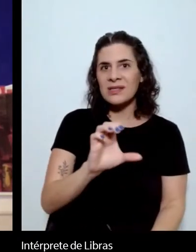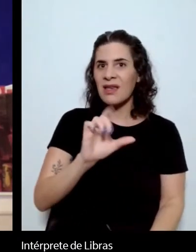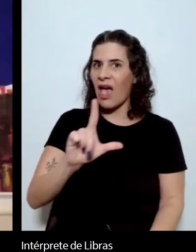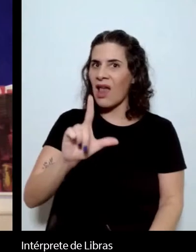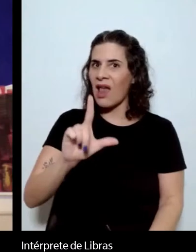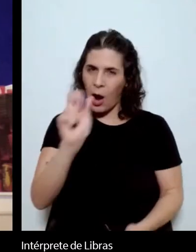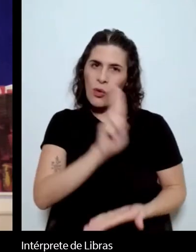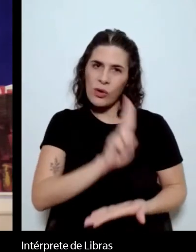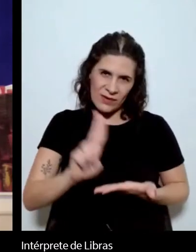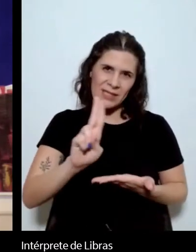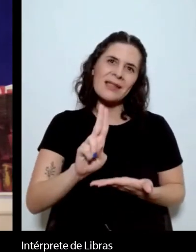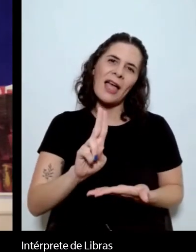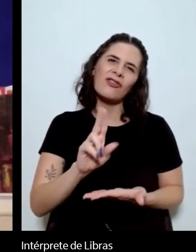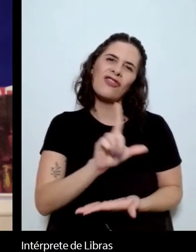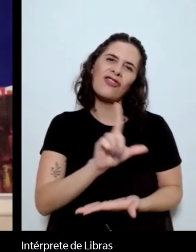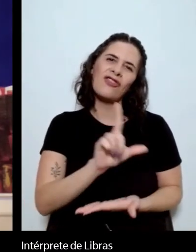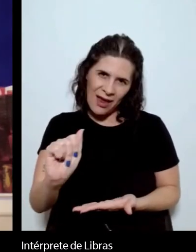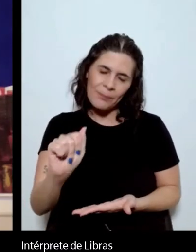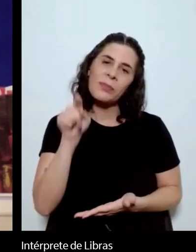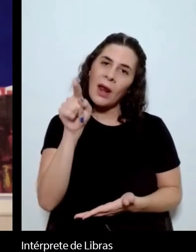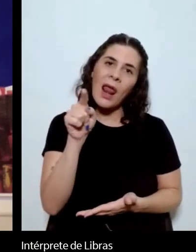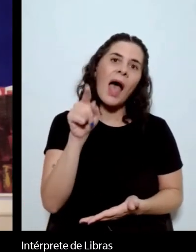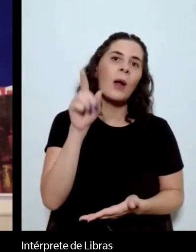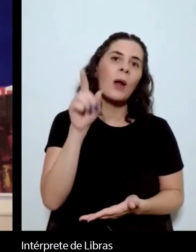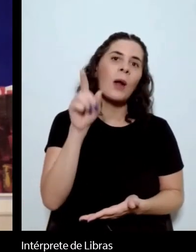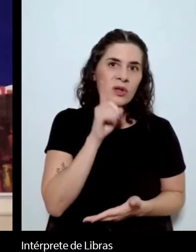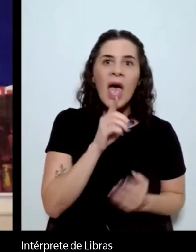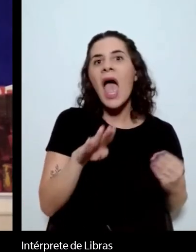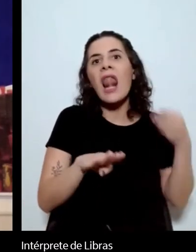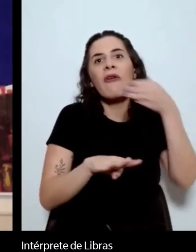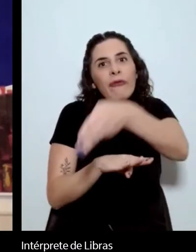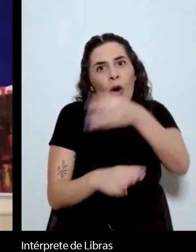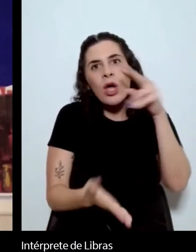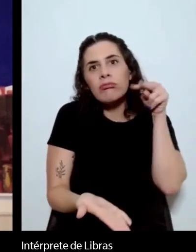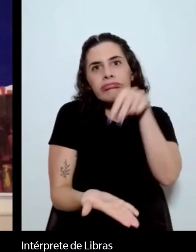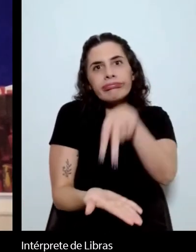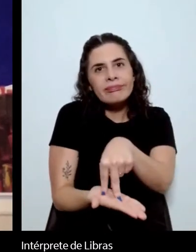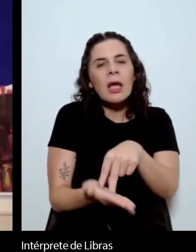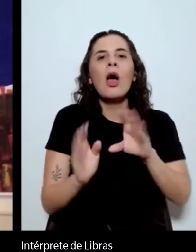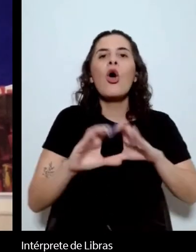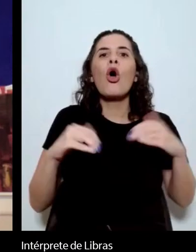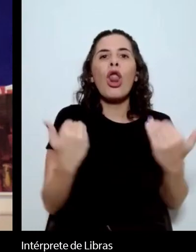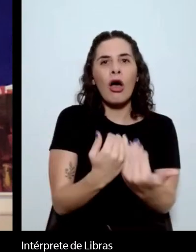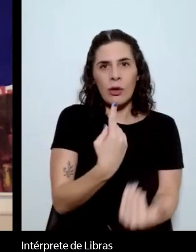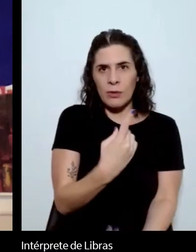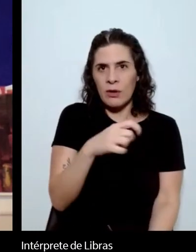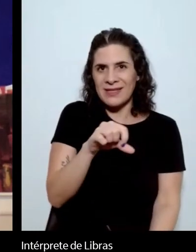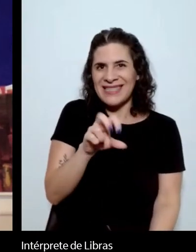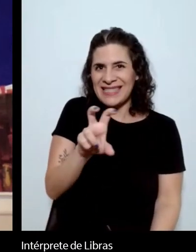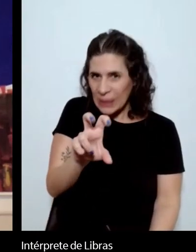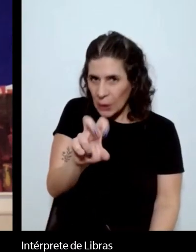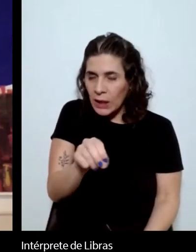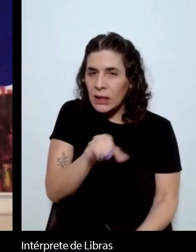de Assis nos Estados Unidos. Ela esteve presente naquele colóquio de 1950 e publicou dois livros importantíssimos. Em